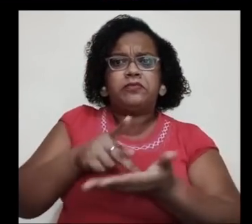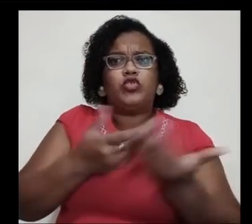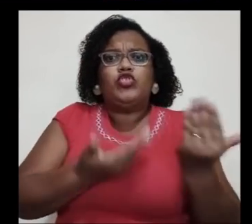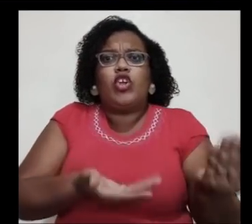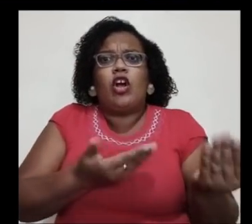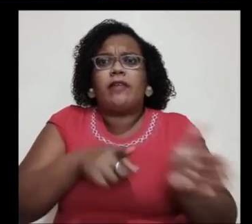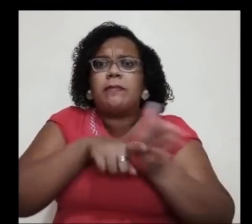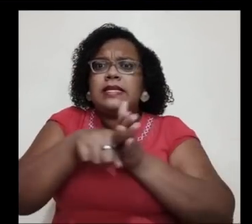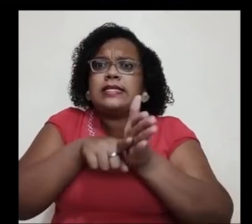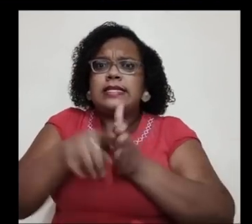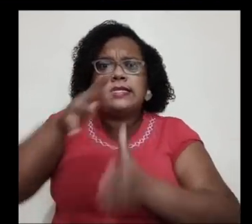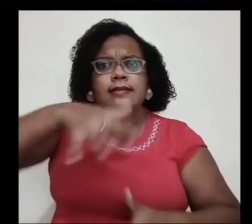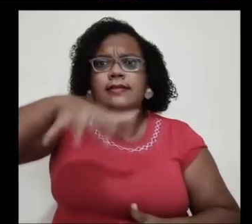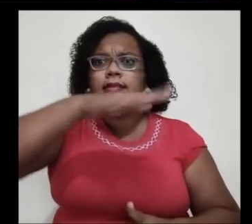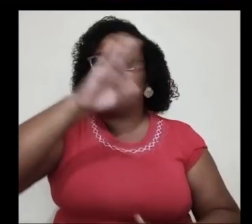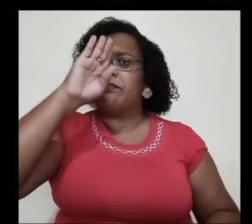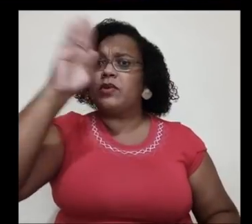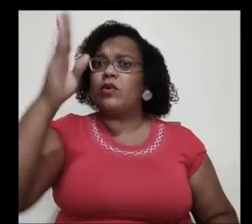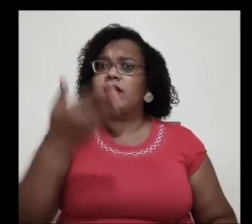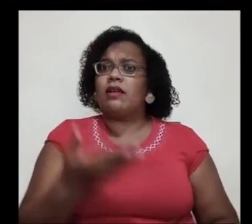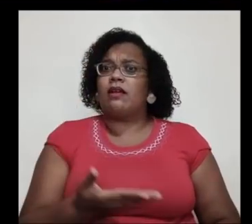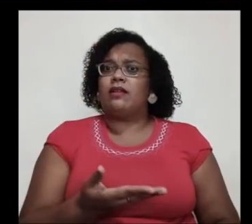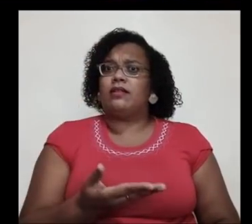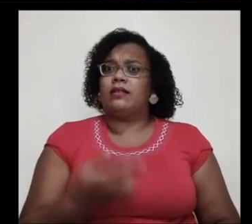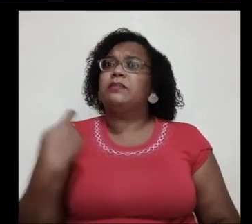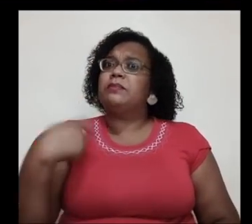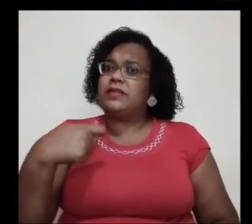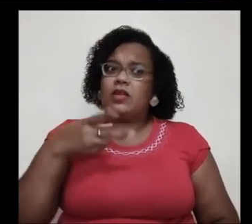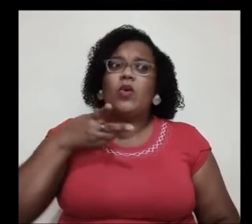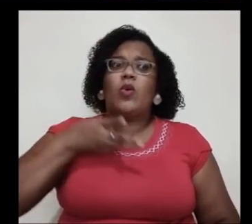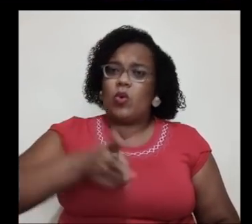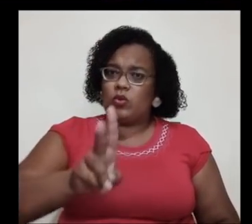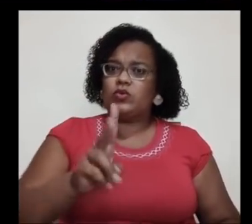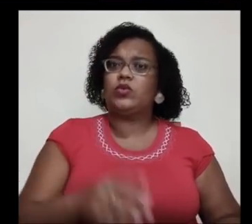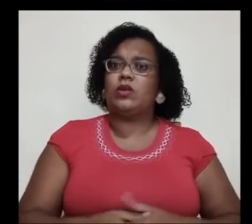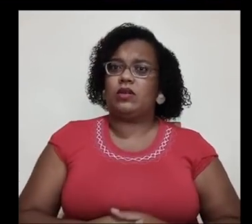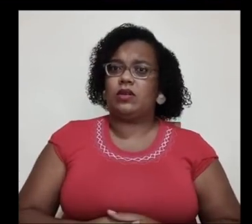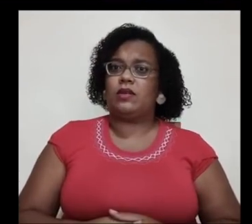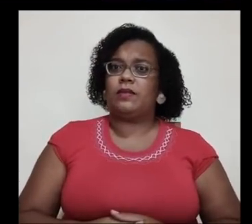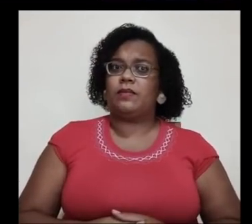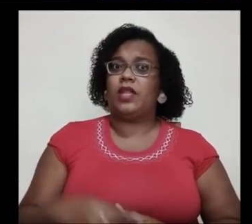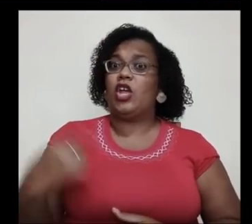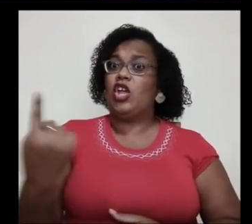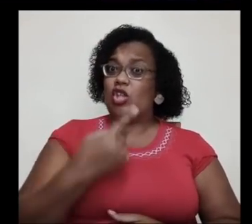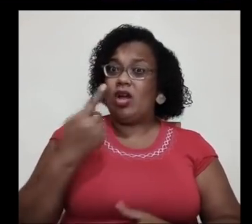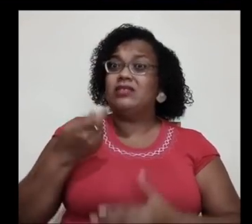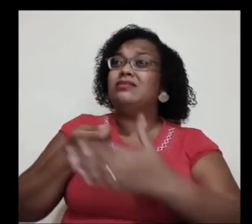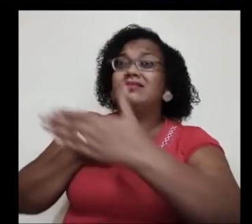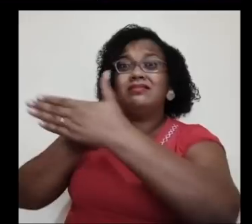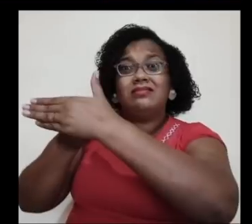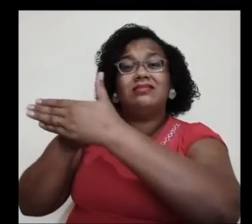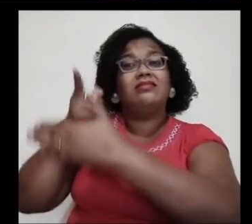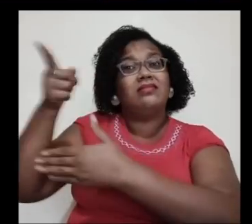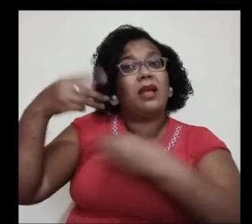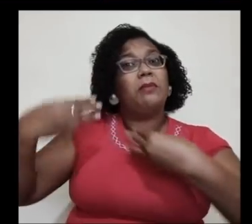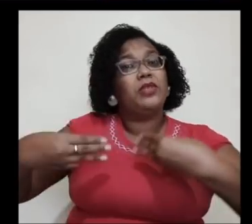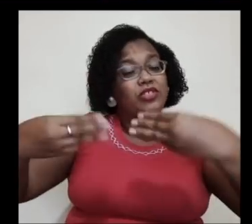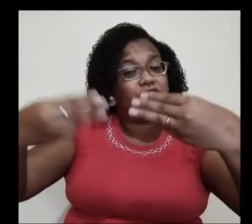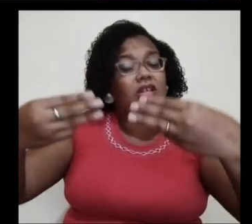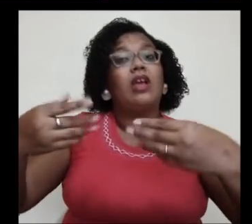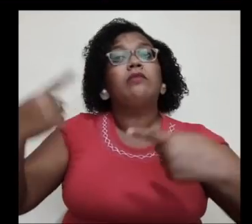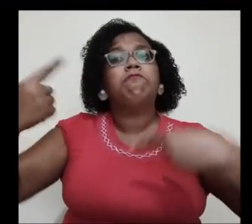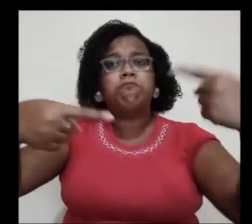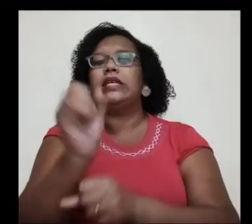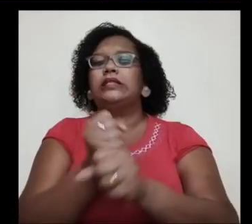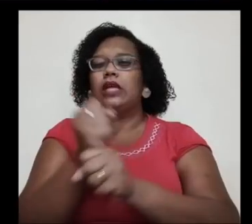do Ministério que discuta mais amplamente, já existe um diálogo, mas a gente gostaria que ele fosse aprofundado para que a